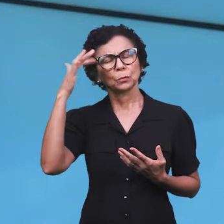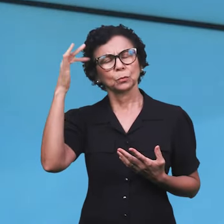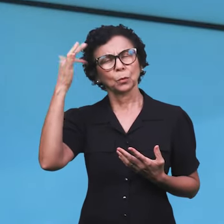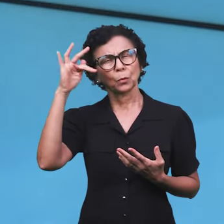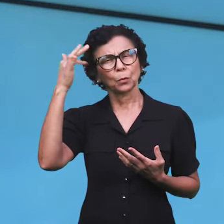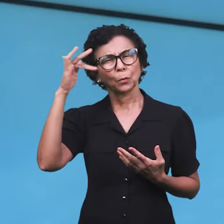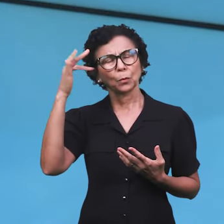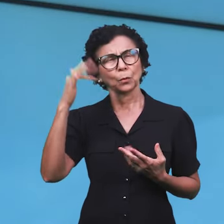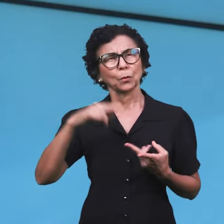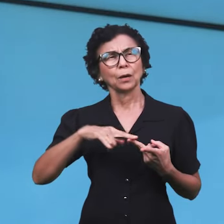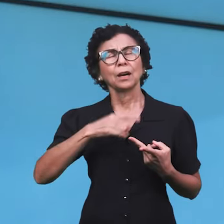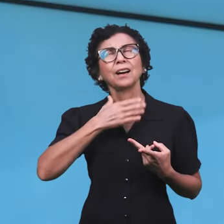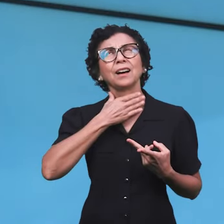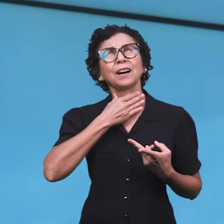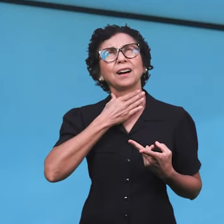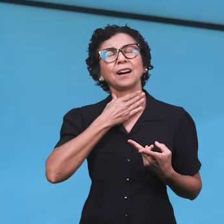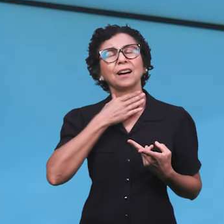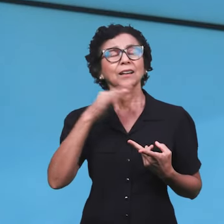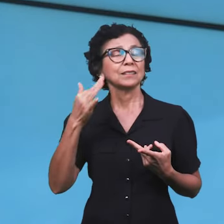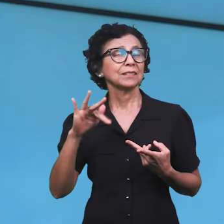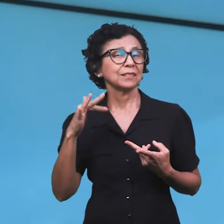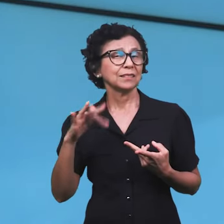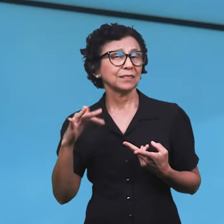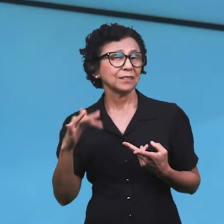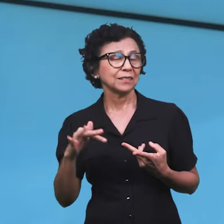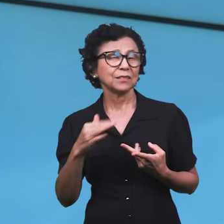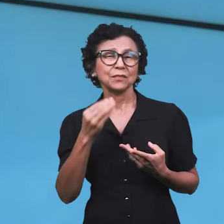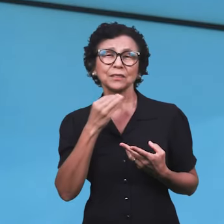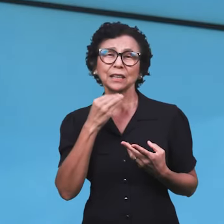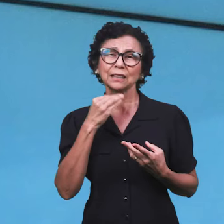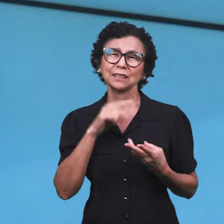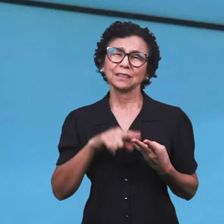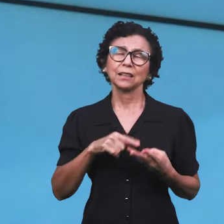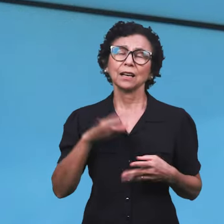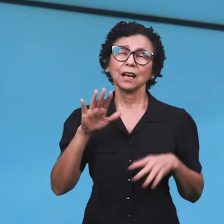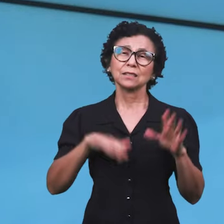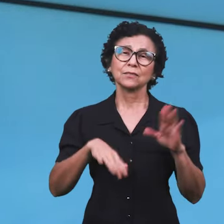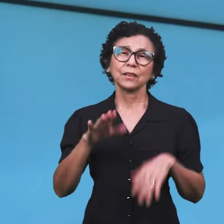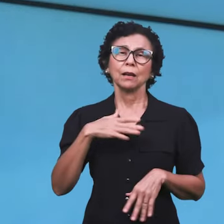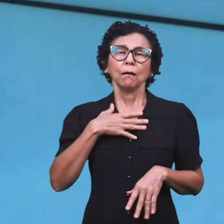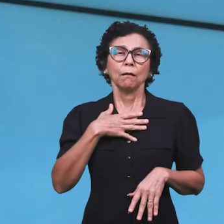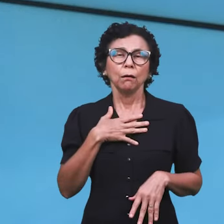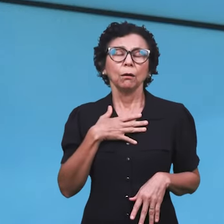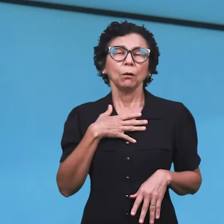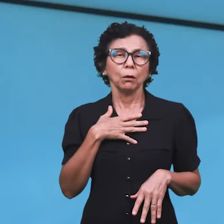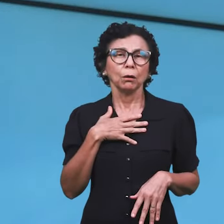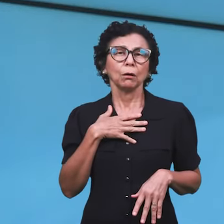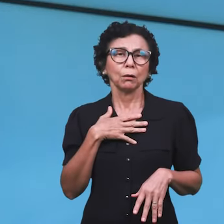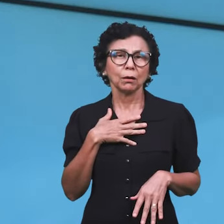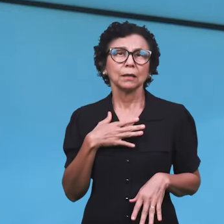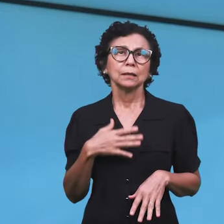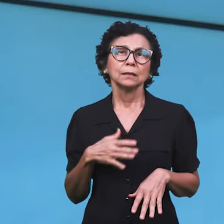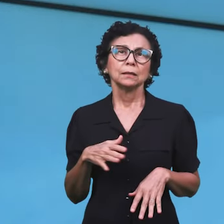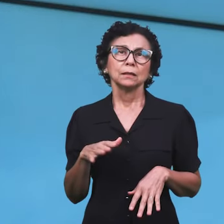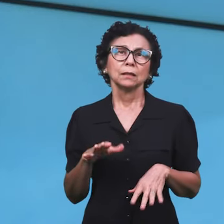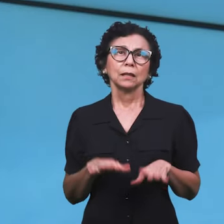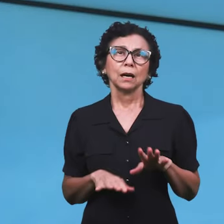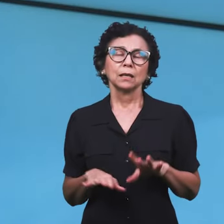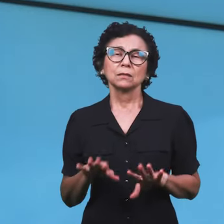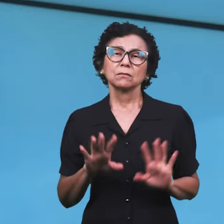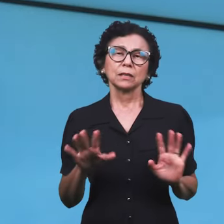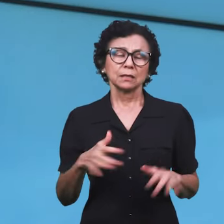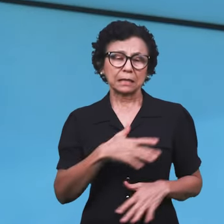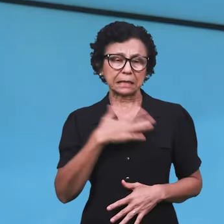dor de garganta autolimitada, pode ter um pouquinho de tosse. Ela geralmente fica com o estado geral não tão